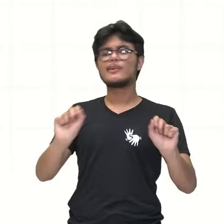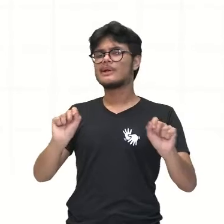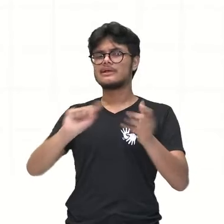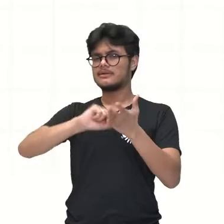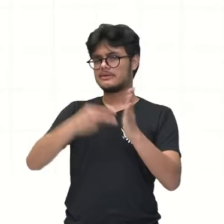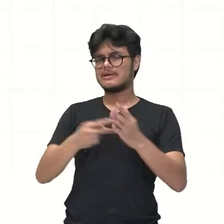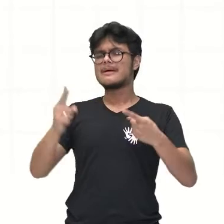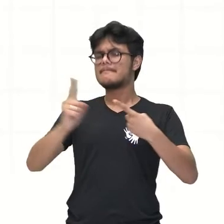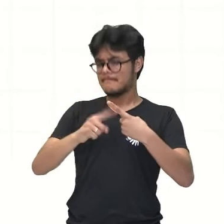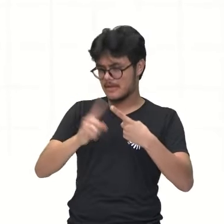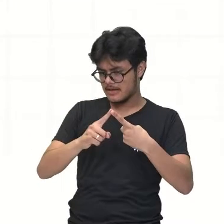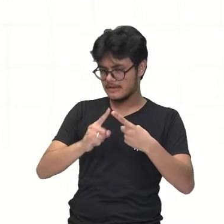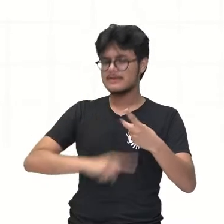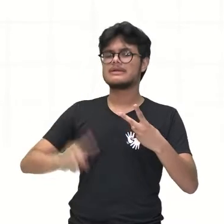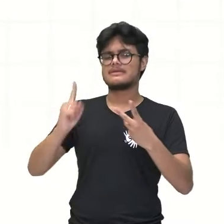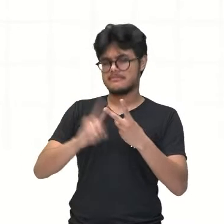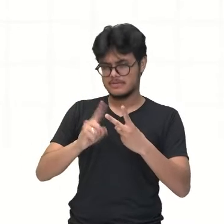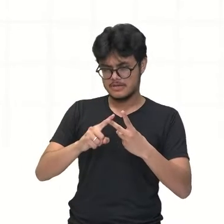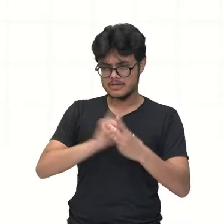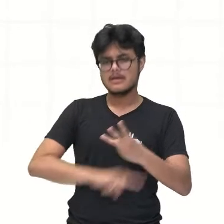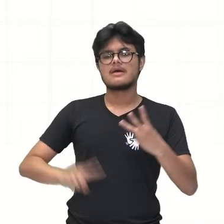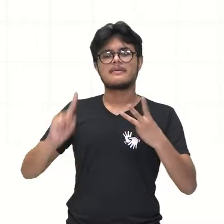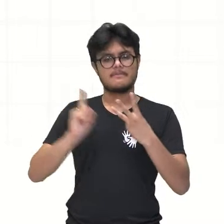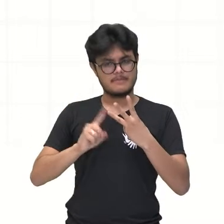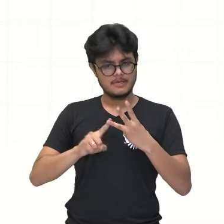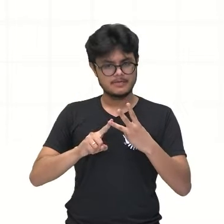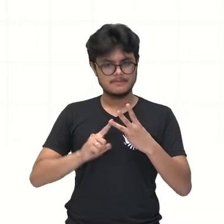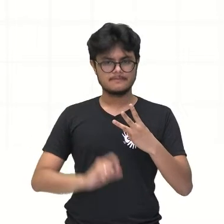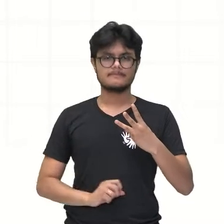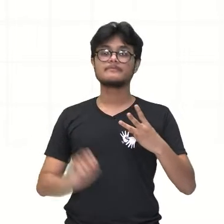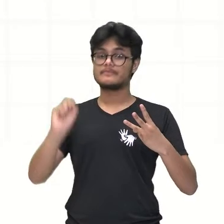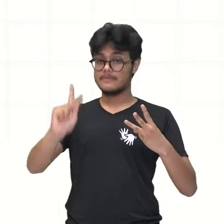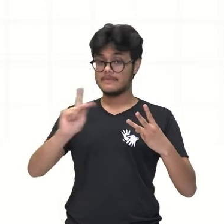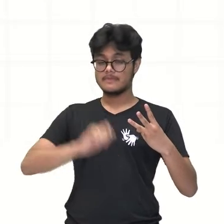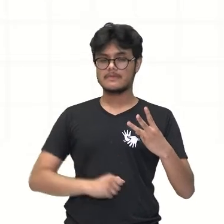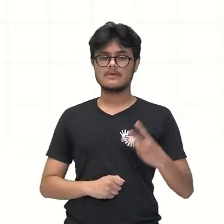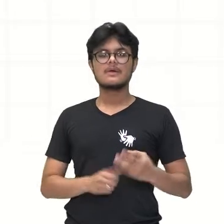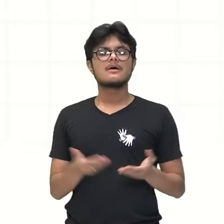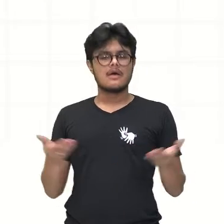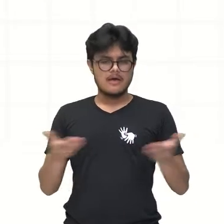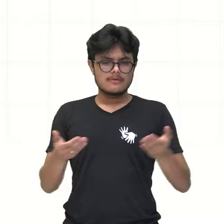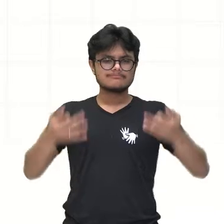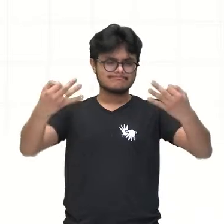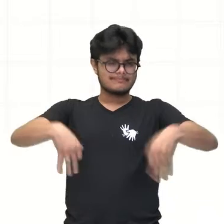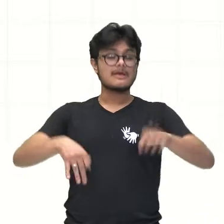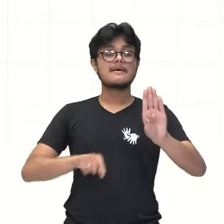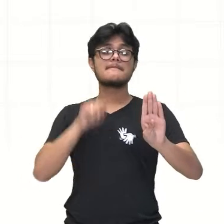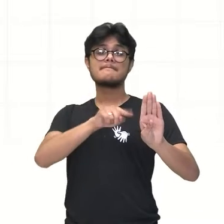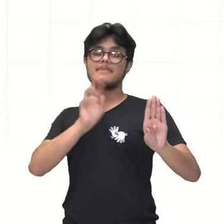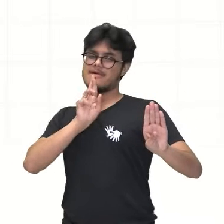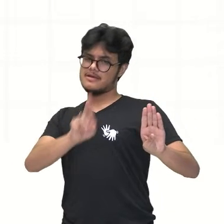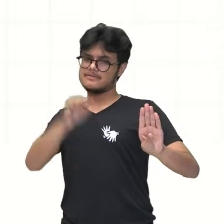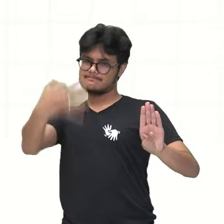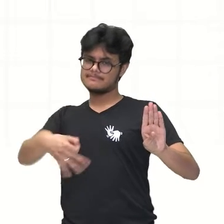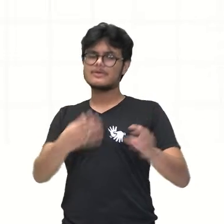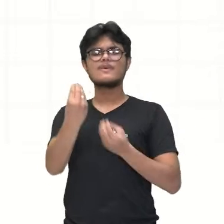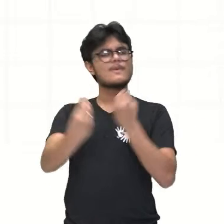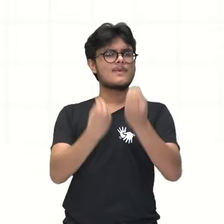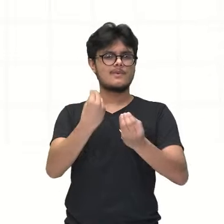que é moda, média e mediana, né? Então, agora sim a gente vai verificar a